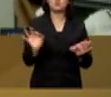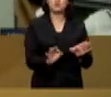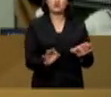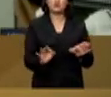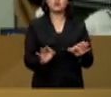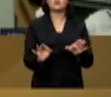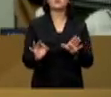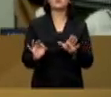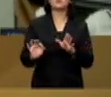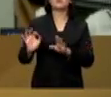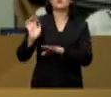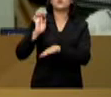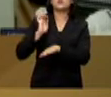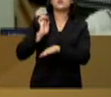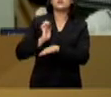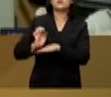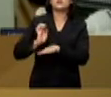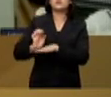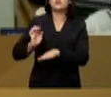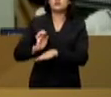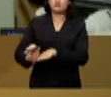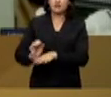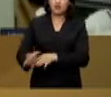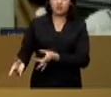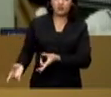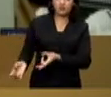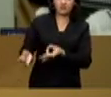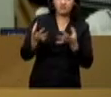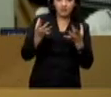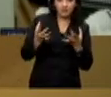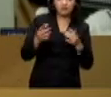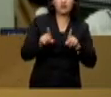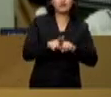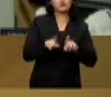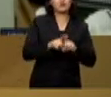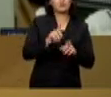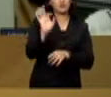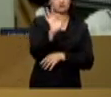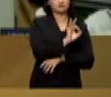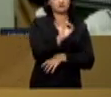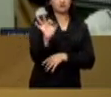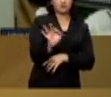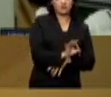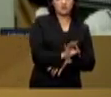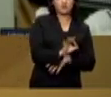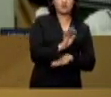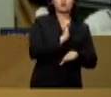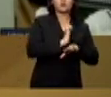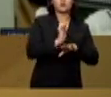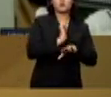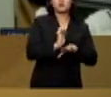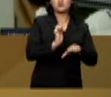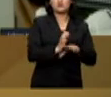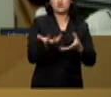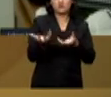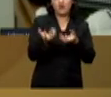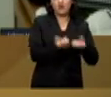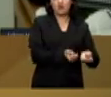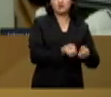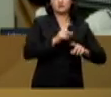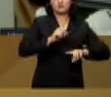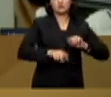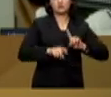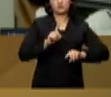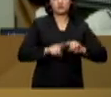de origem e o diferencial desta alíquota interna de FAO para o estado em que localizado o destinatário da